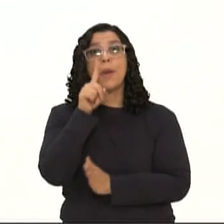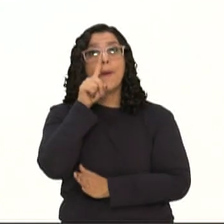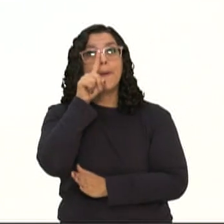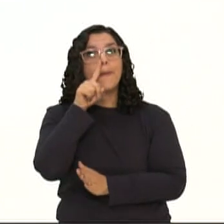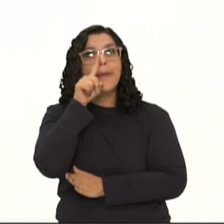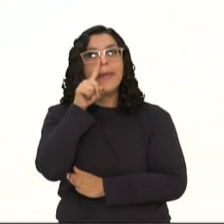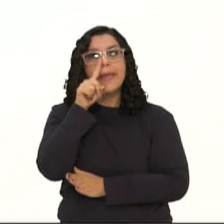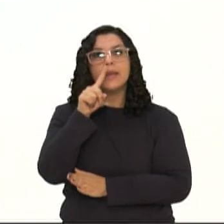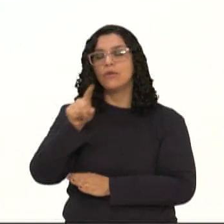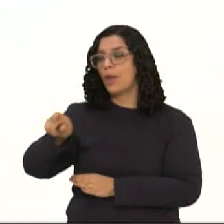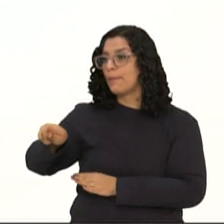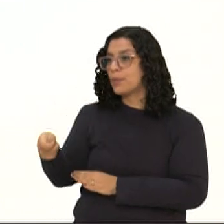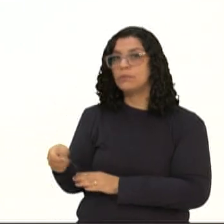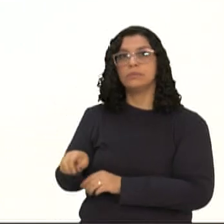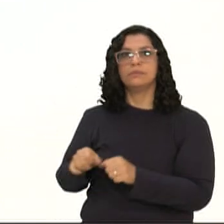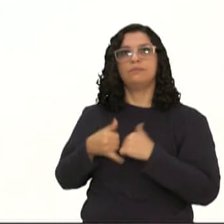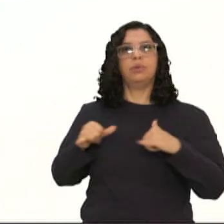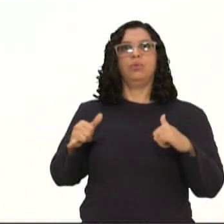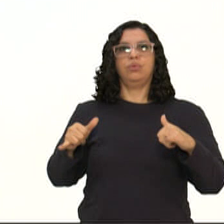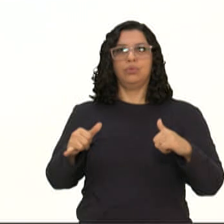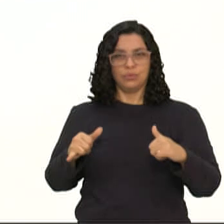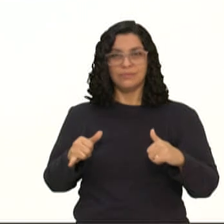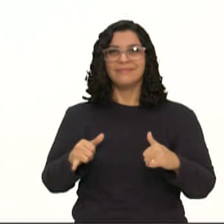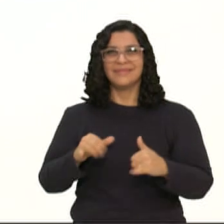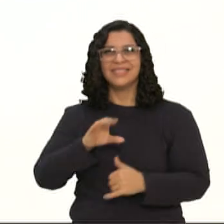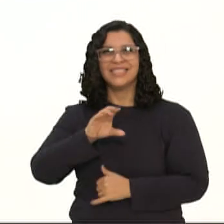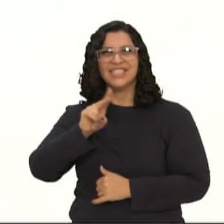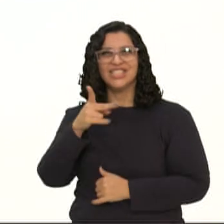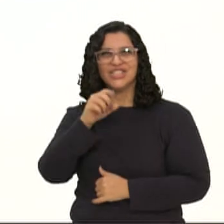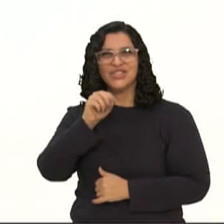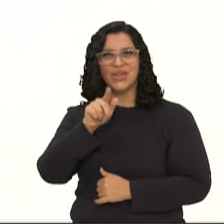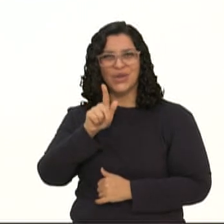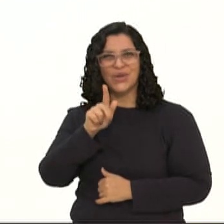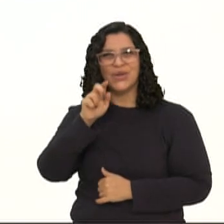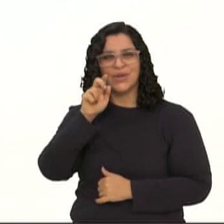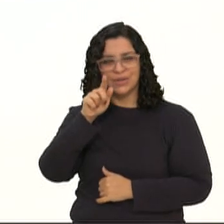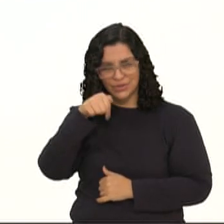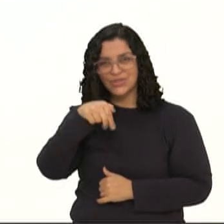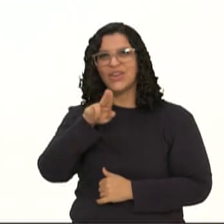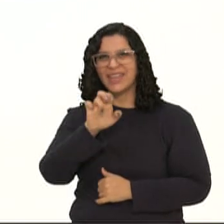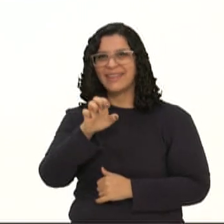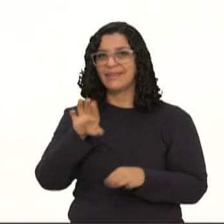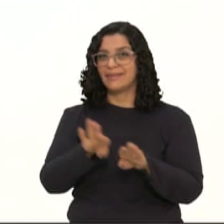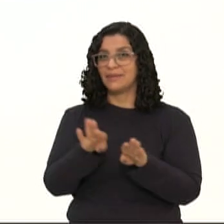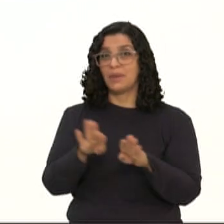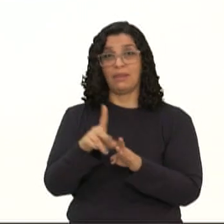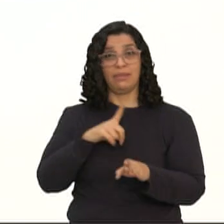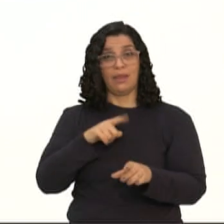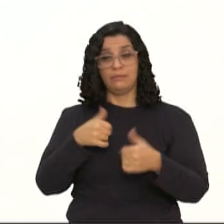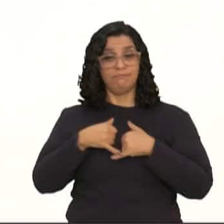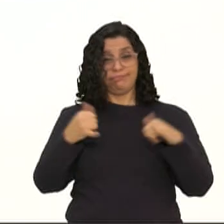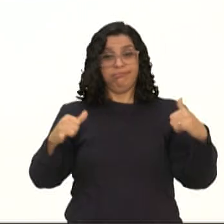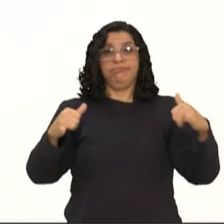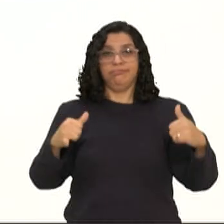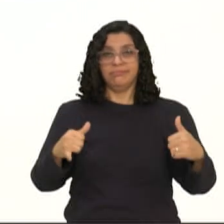choque elétrico, né? Perigo de choque. Então você tem que utilizar o chuveiro, quando você for mudar lá em